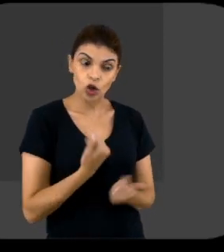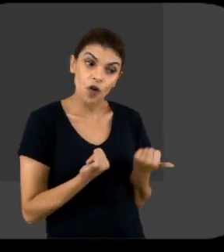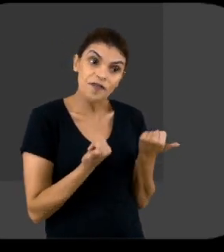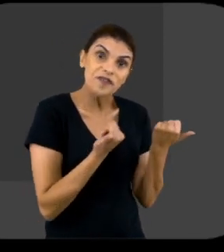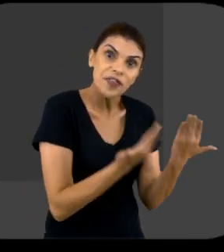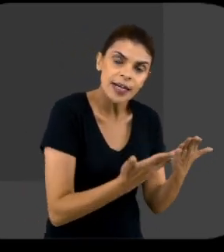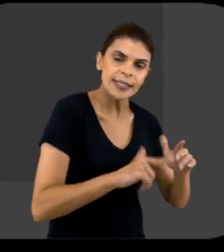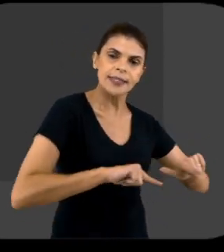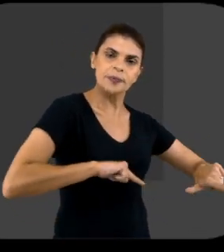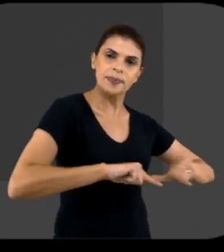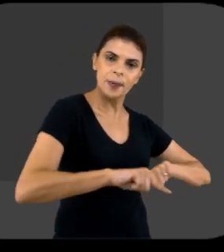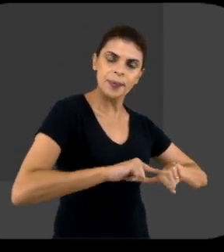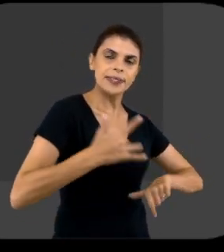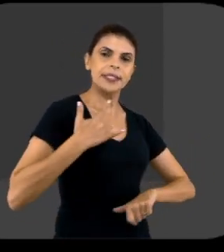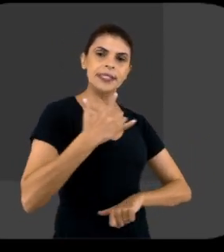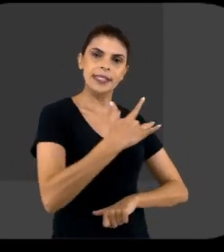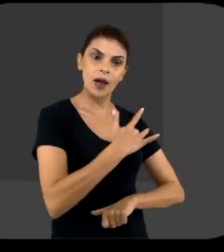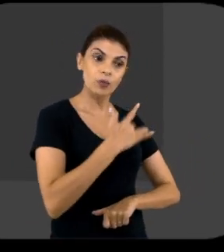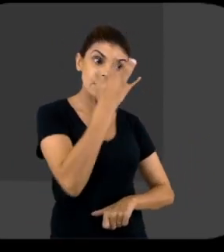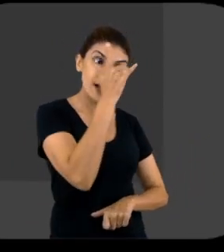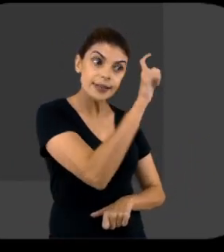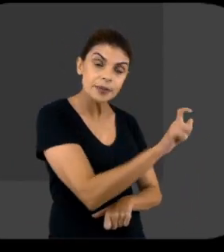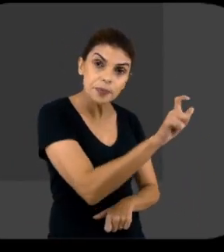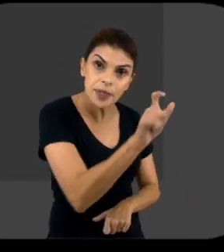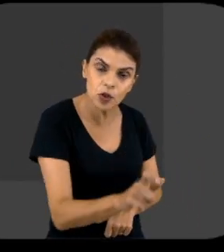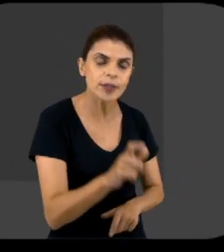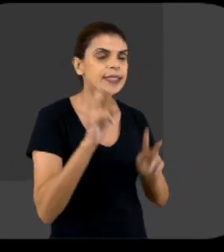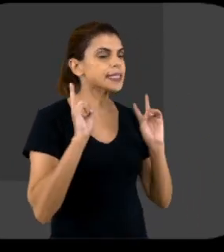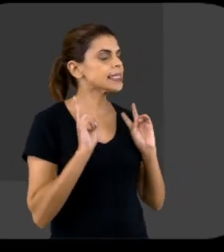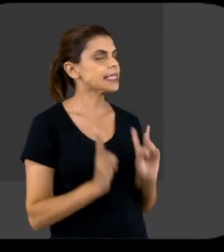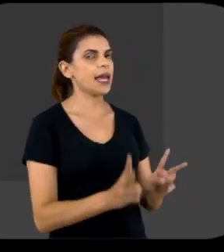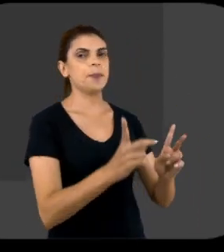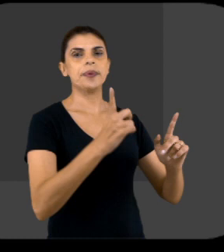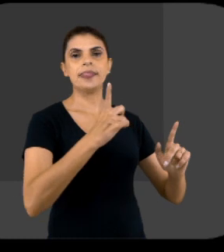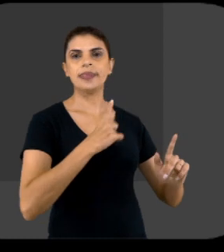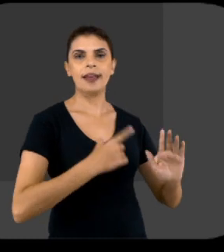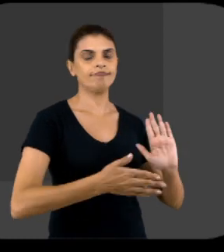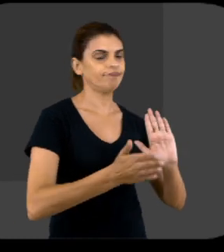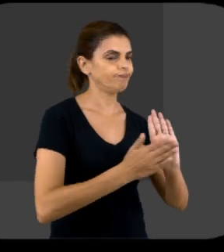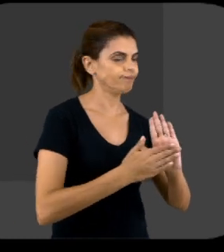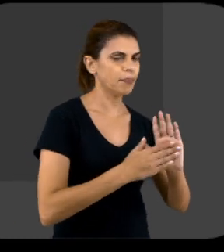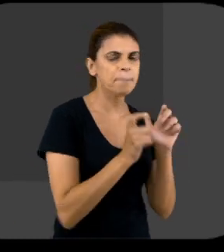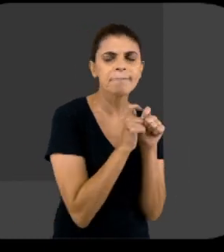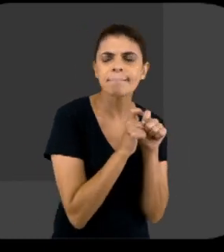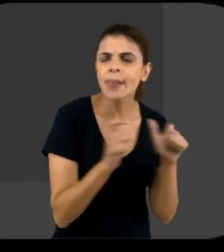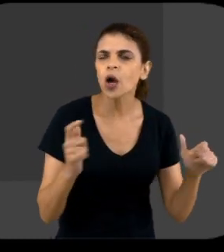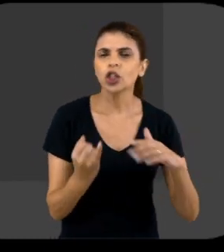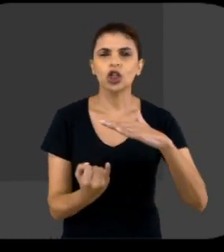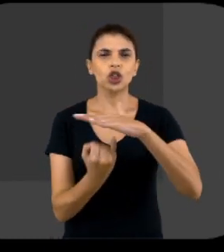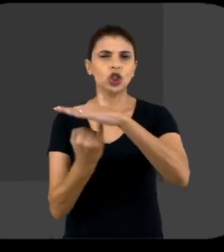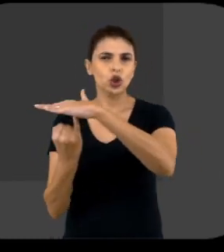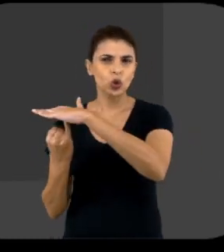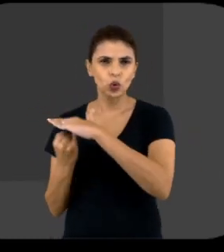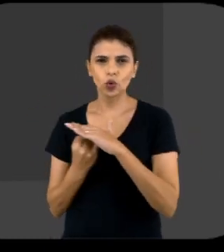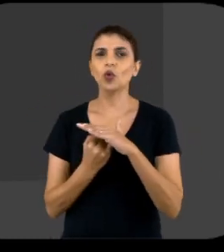presta serviços de saúde para as pessoas, bem diferente da maioria das instituições. Nós, da área de